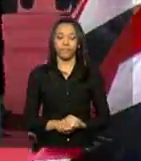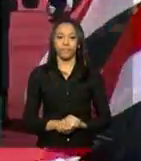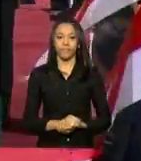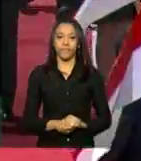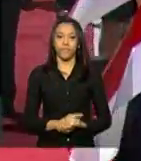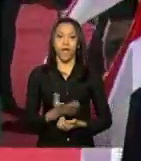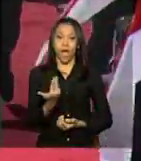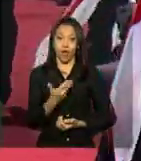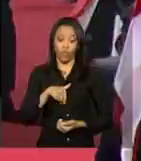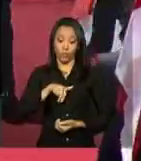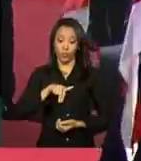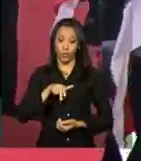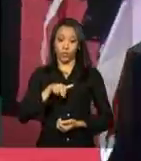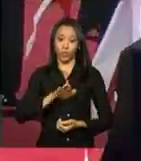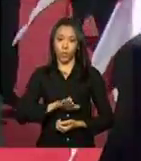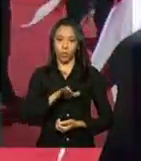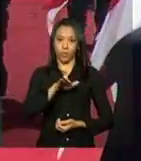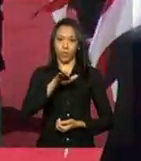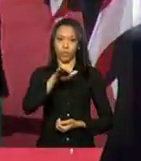Vamos subir a rampa do Congresso.